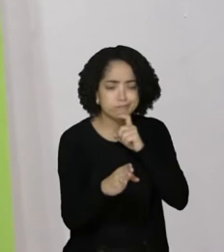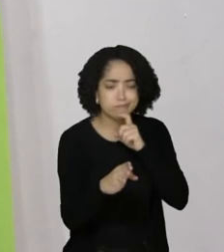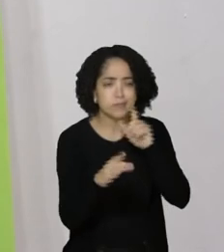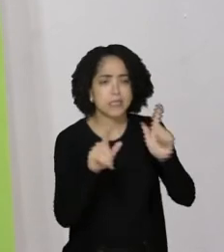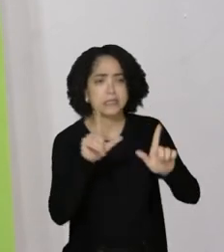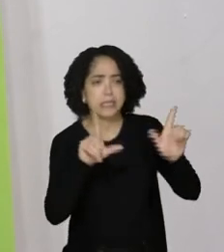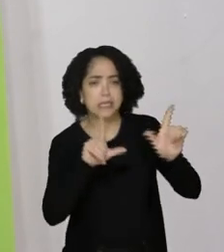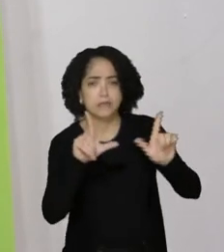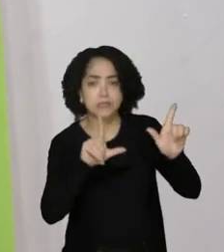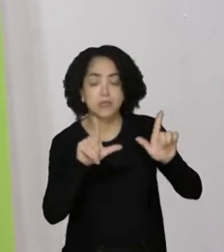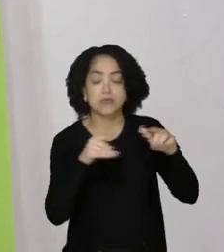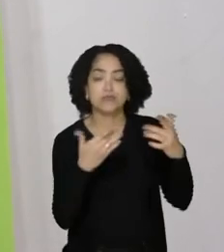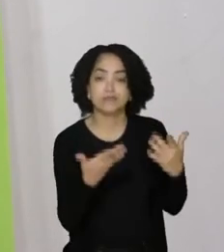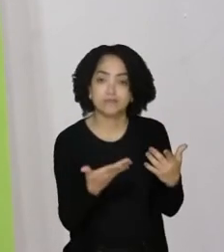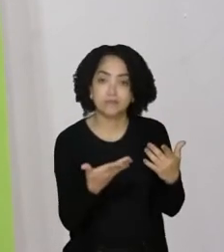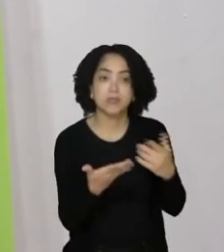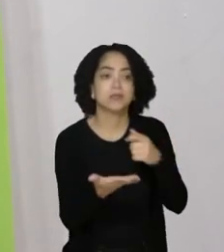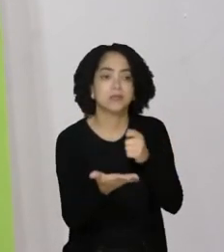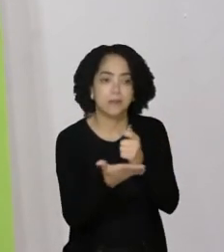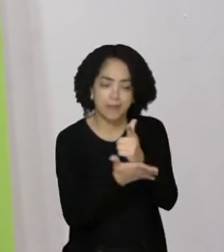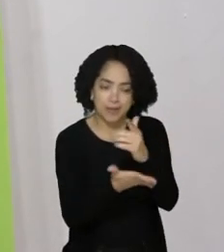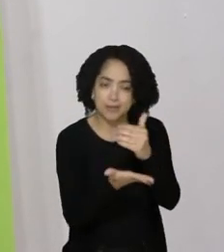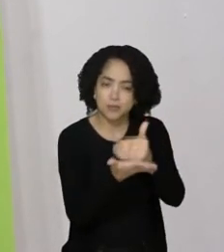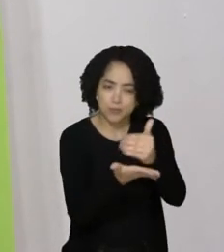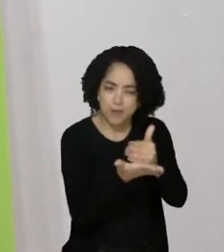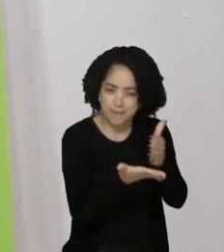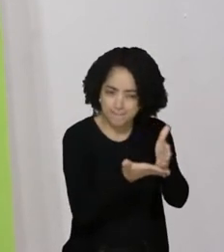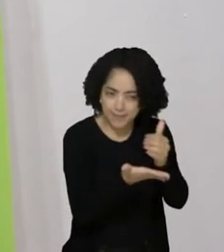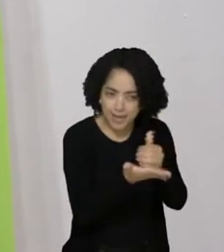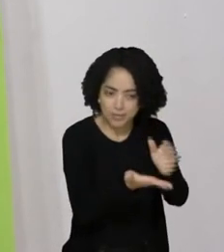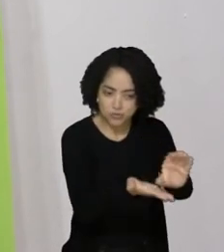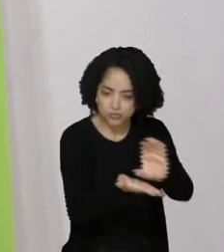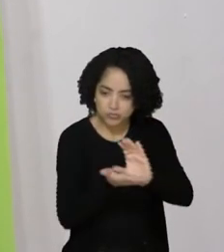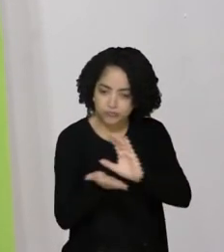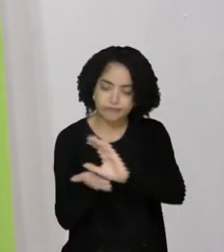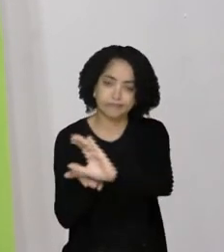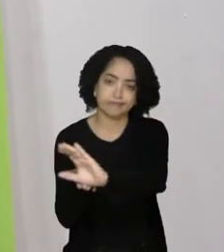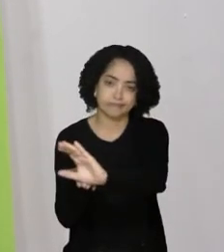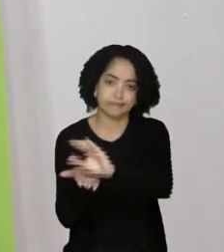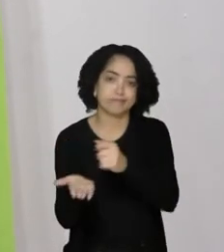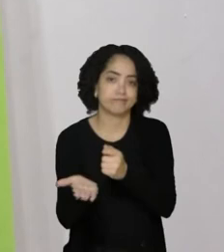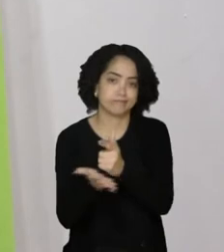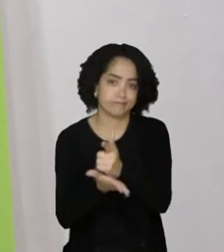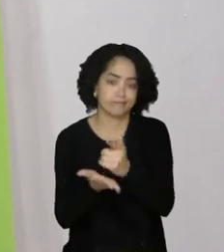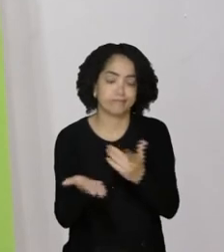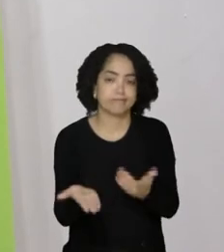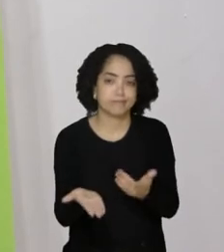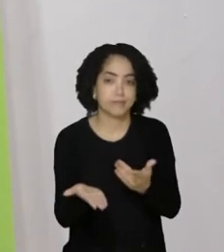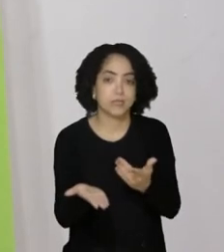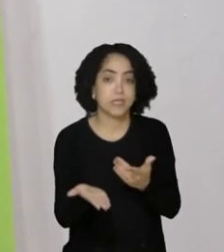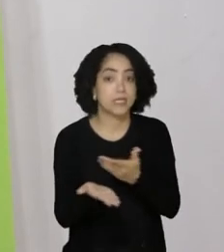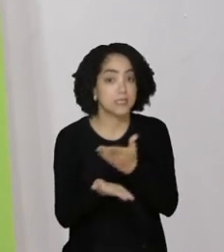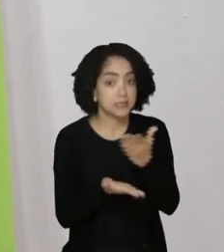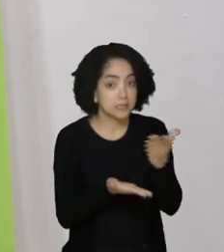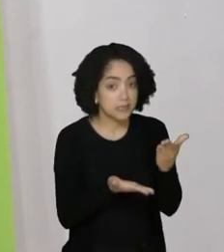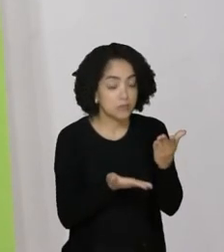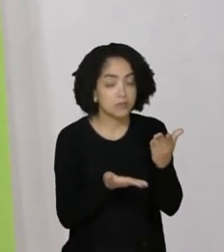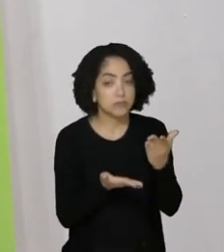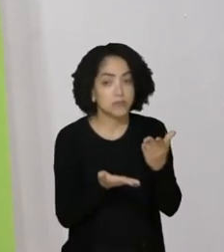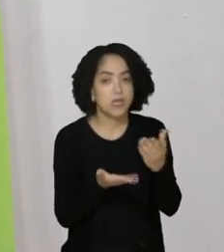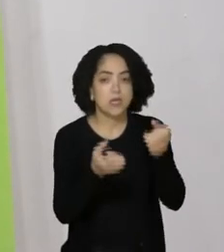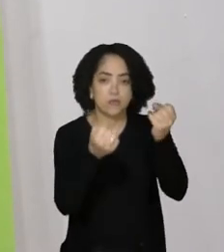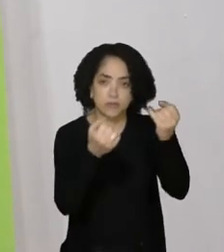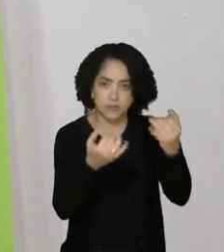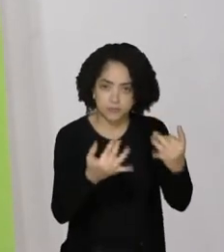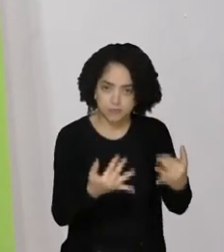televisão tu tá pagando uma partezinha dessas 500 gratificações então eu faço essas observações eu sei que isso